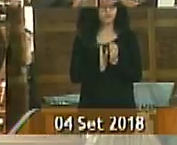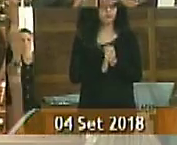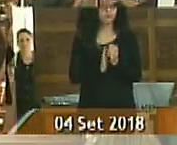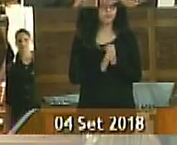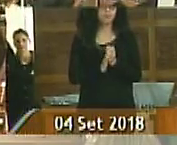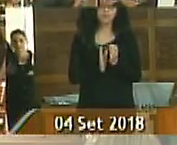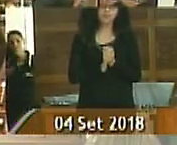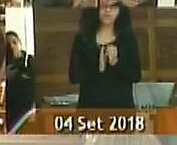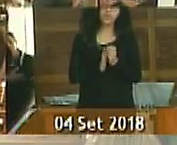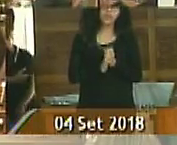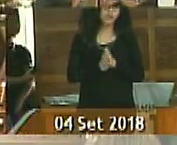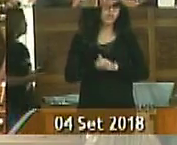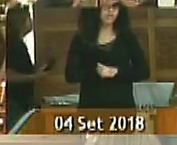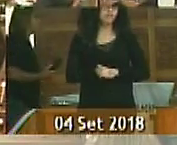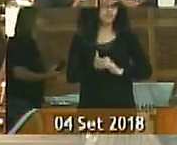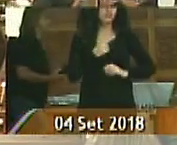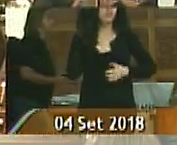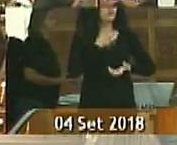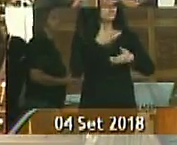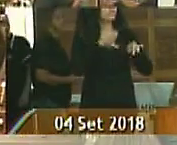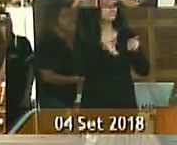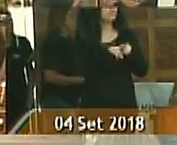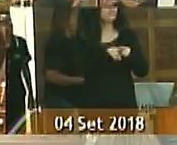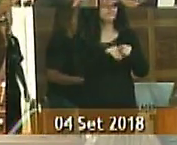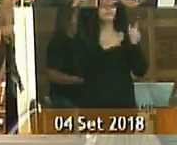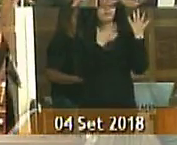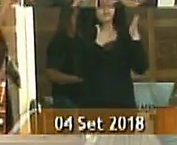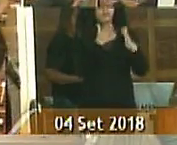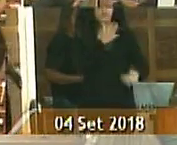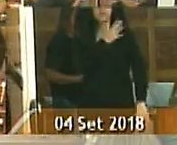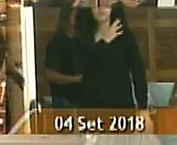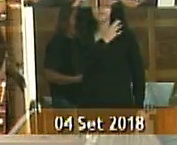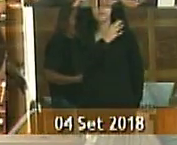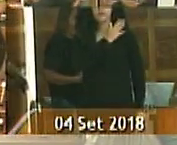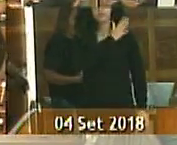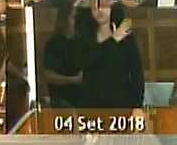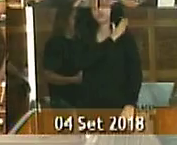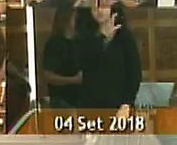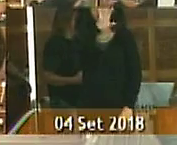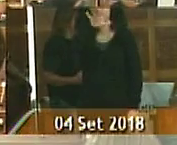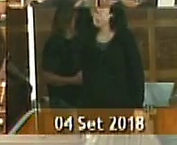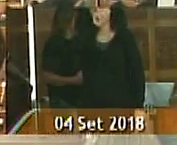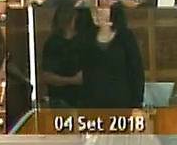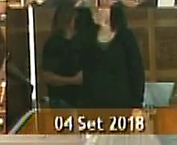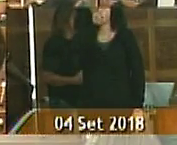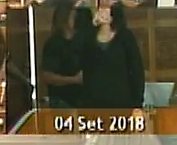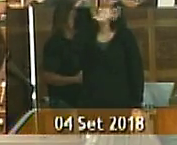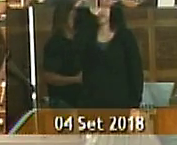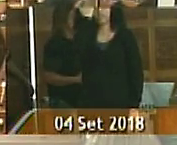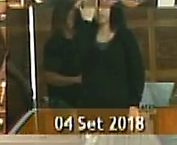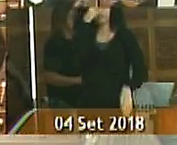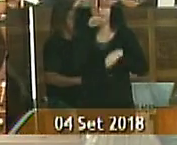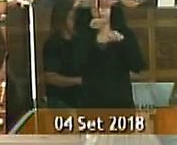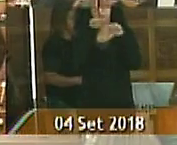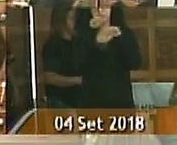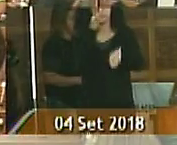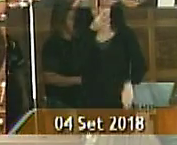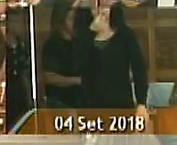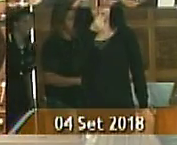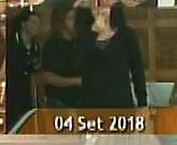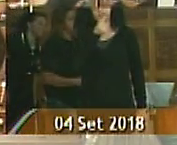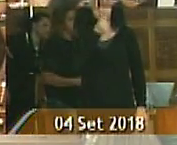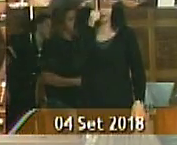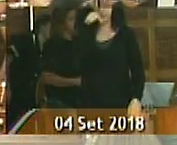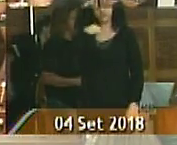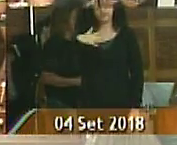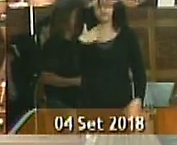Quero também parabenizar aqui o comandante Jairo e os guardas que estão aqui e dizer que o